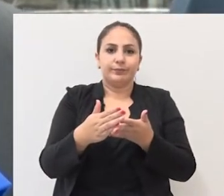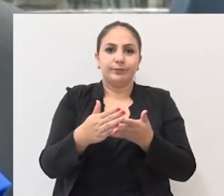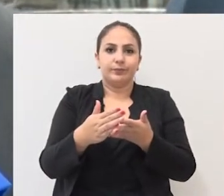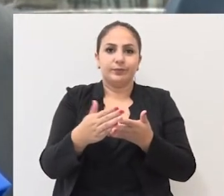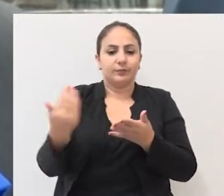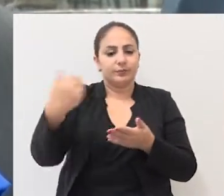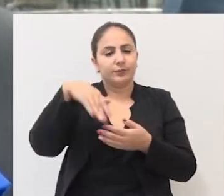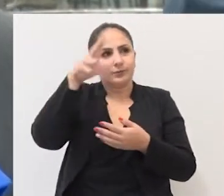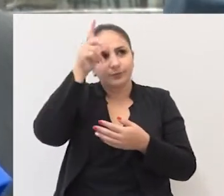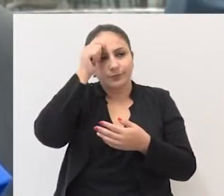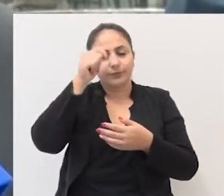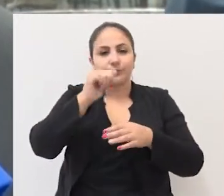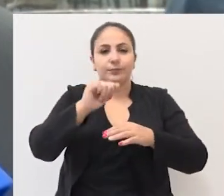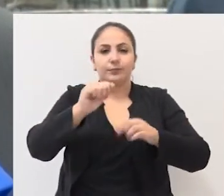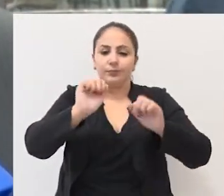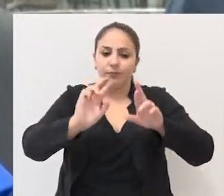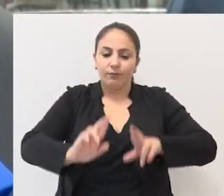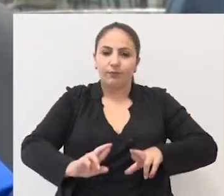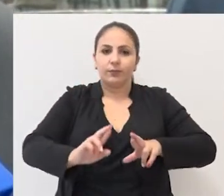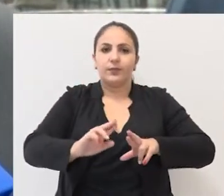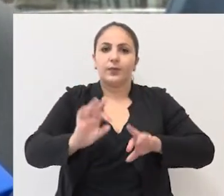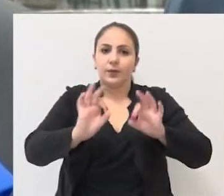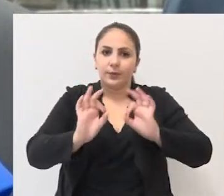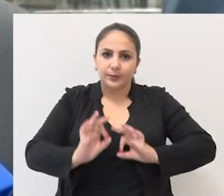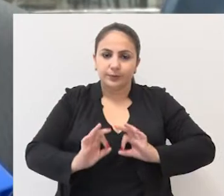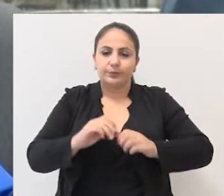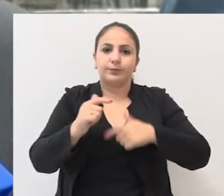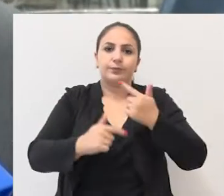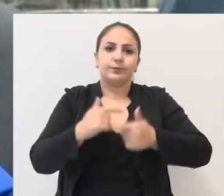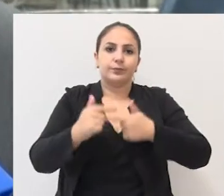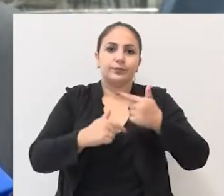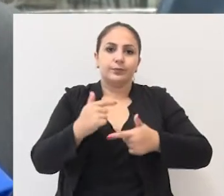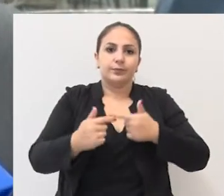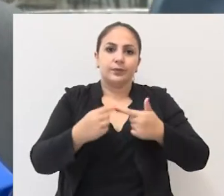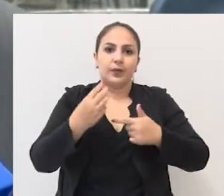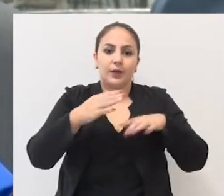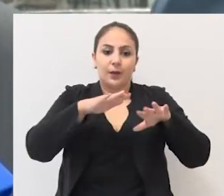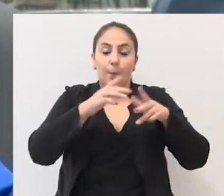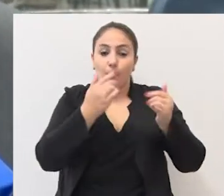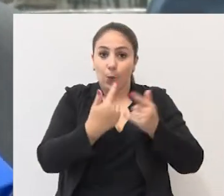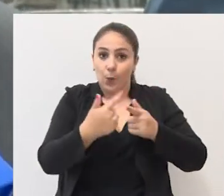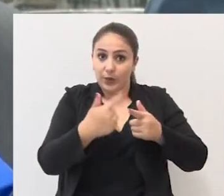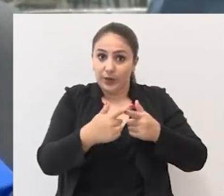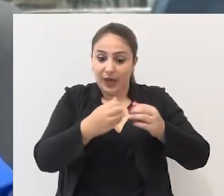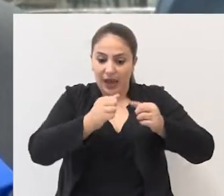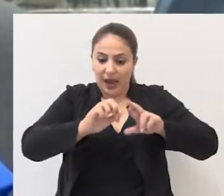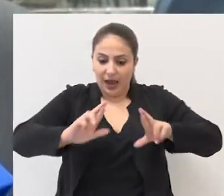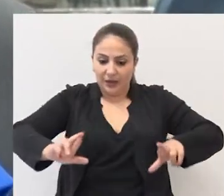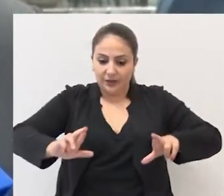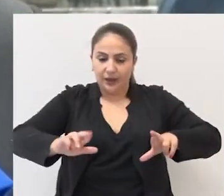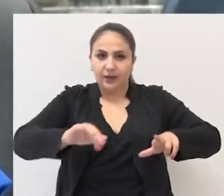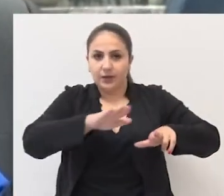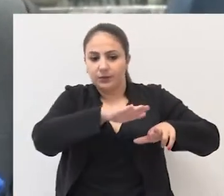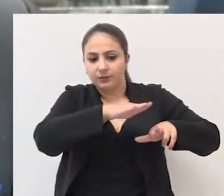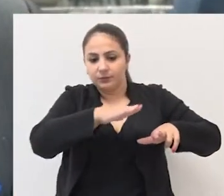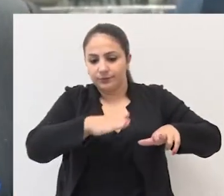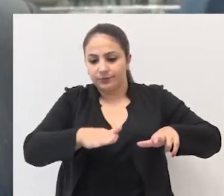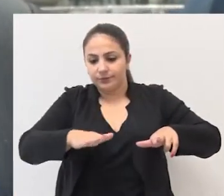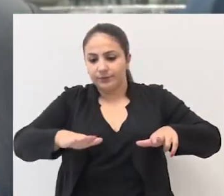quando foi analisado o terreno, o perfil do projeto, o trabalho em 3 níveis, né? O terreno tem uma declividade muito grande, a